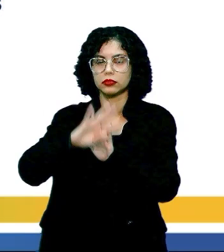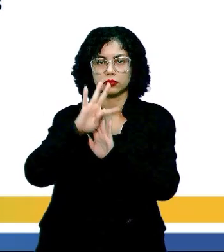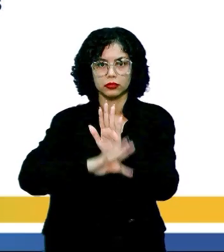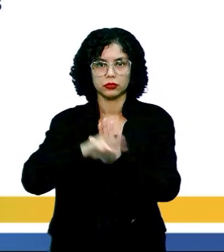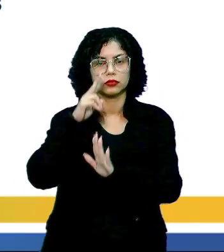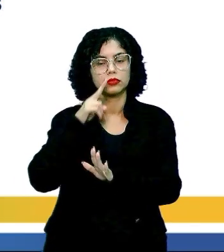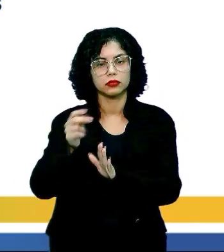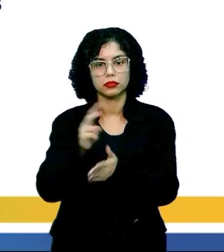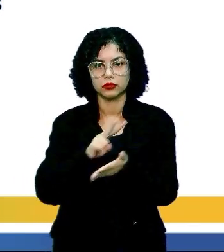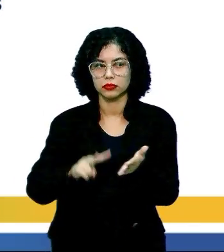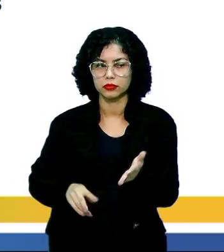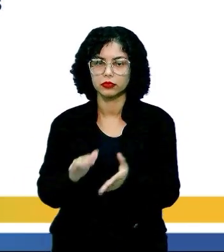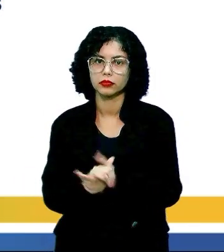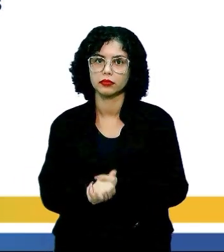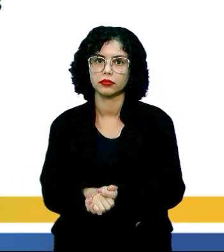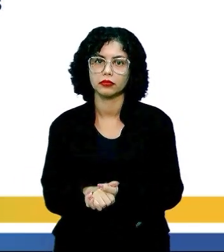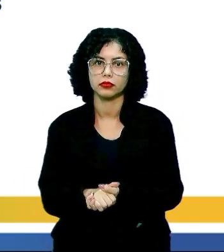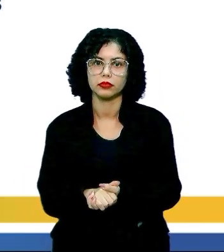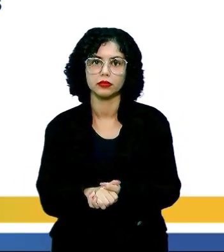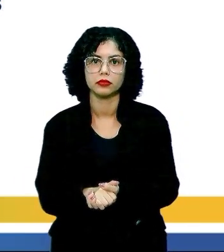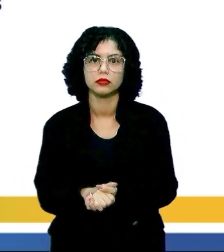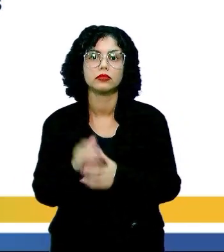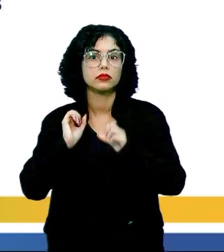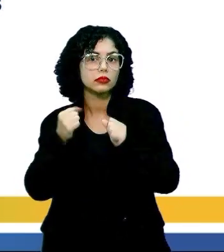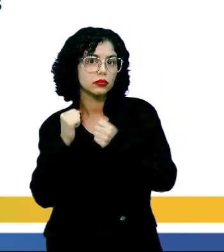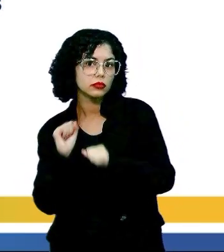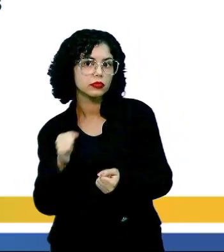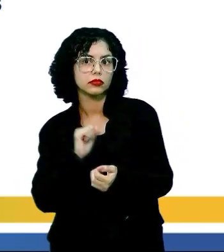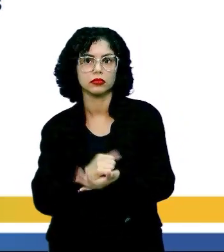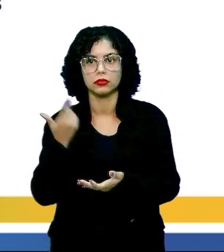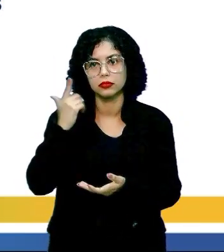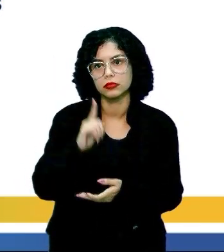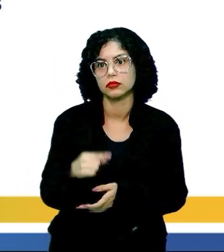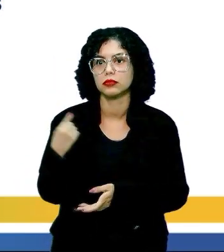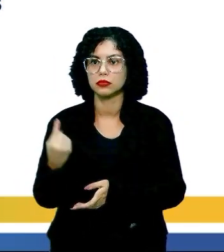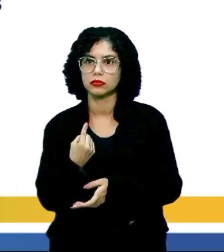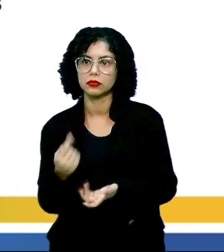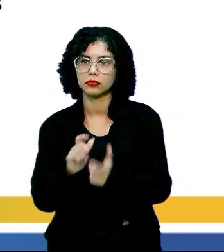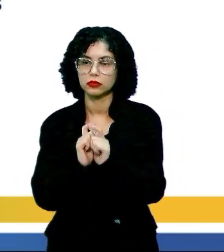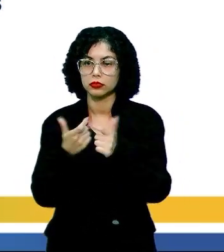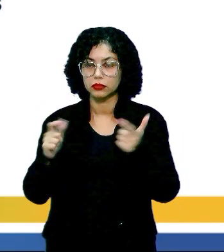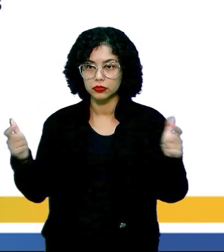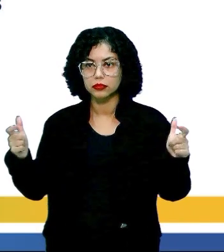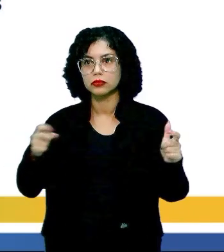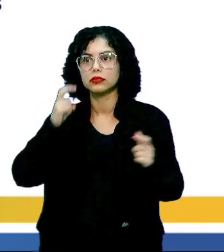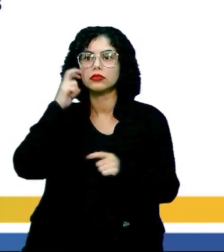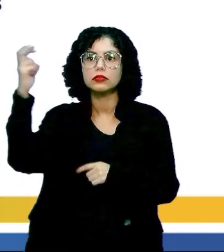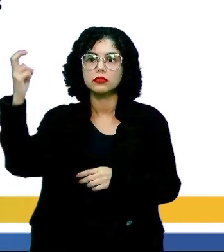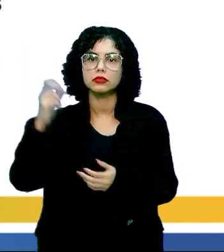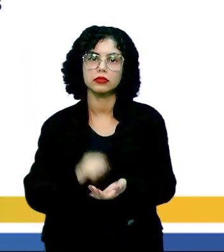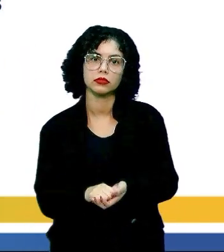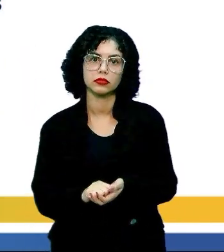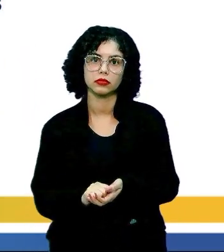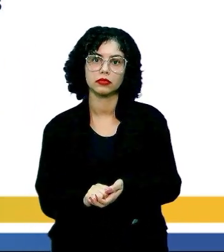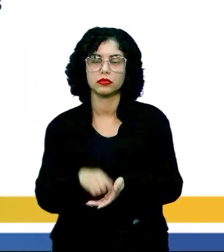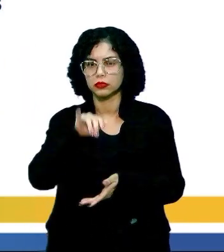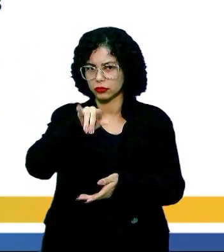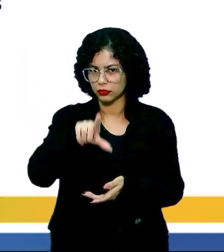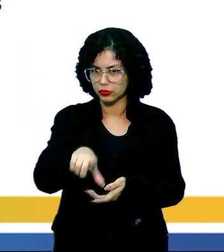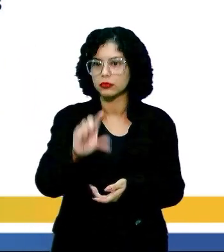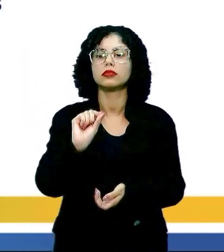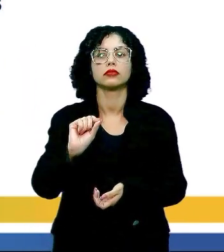a gente vai se atear ele beleza vamos lá a educação física deve garantir ao indivíduo o acúmulo cultural